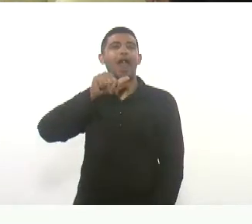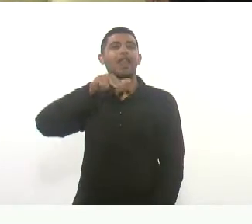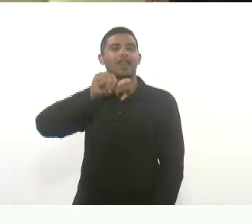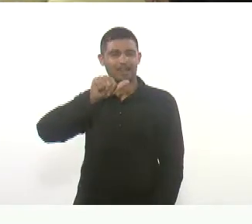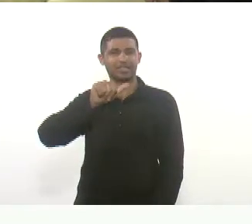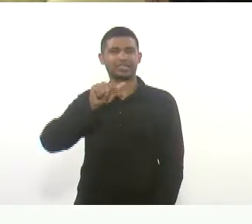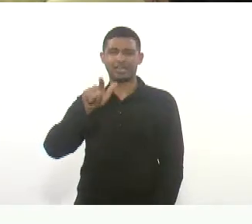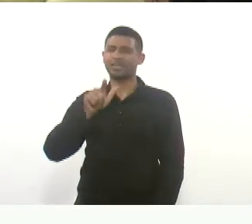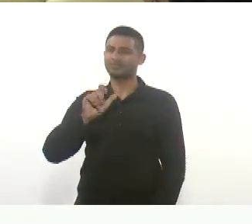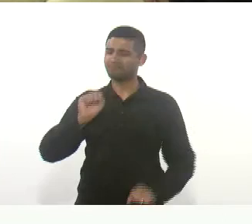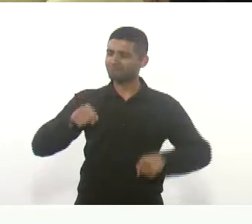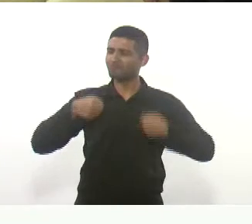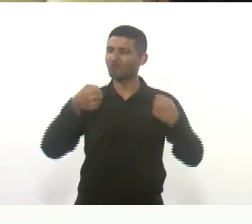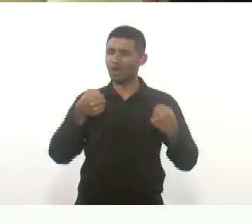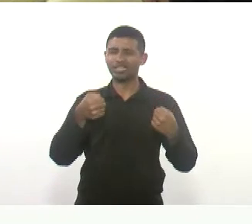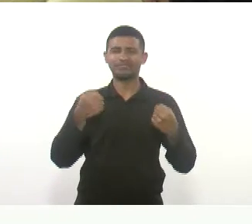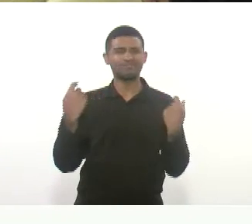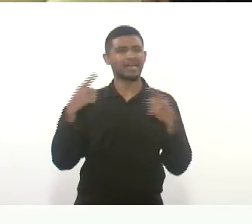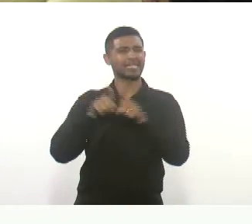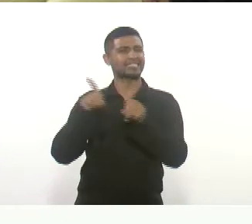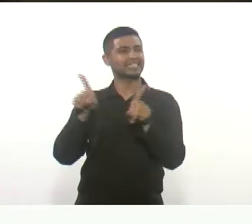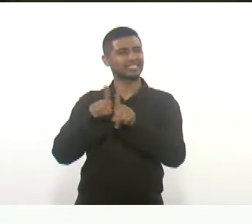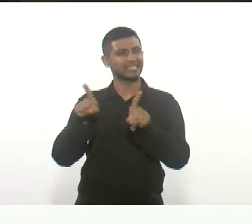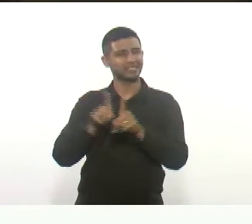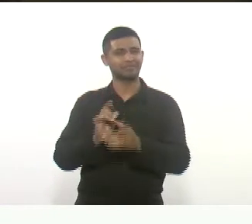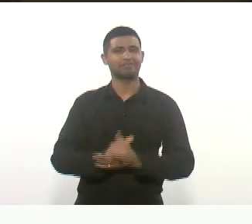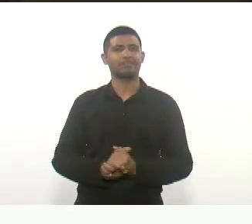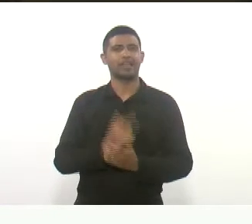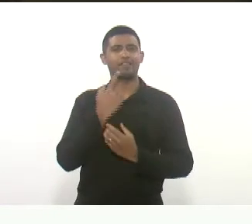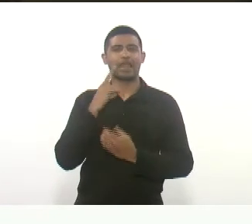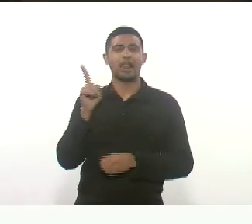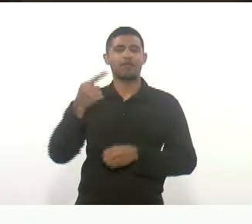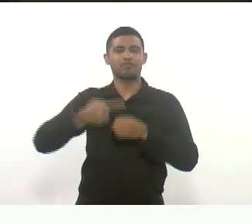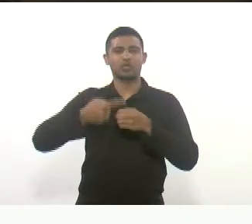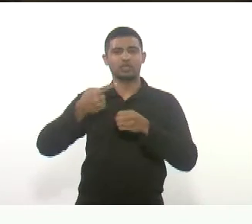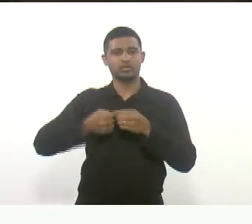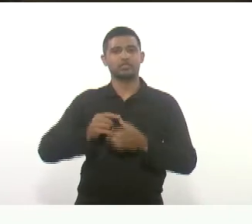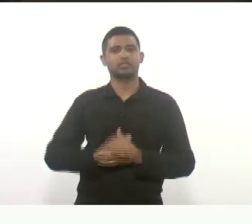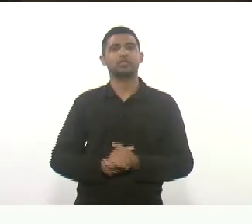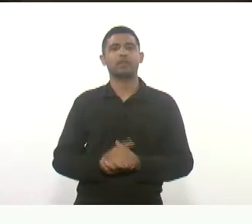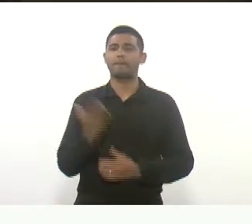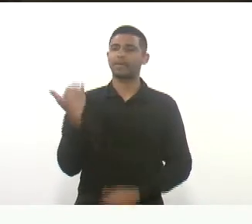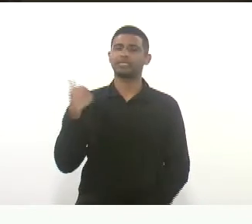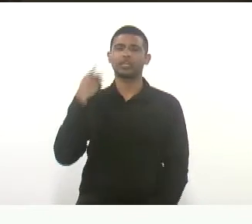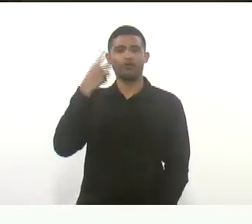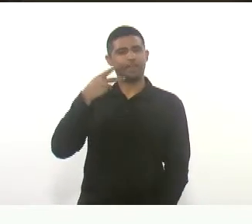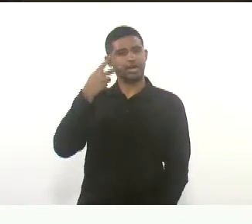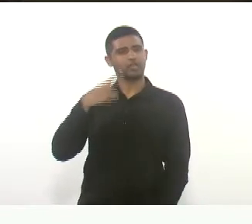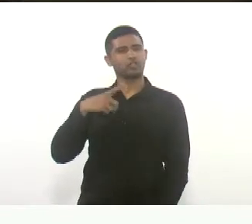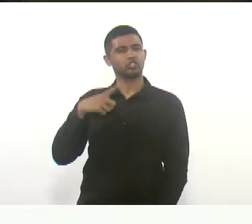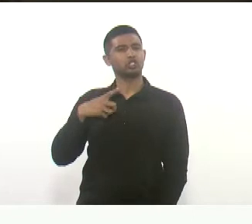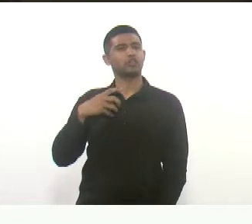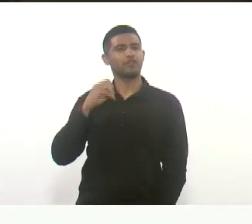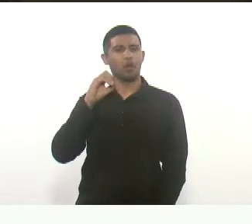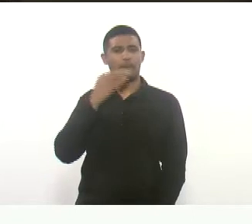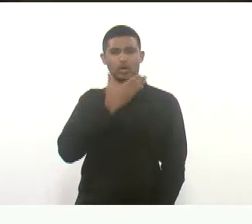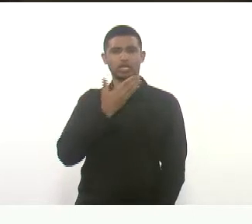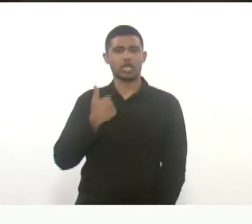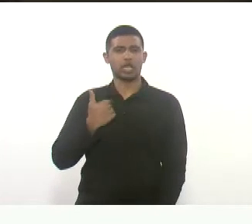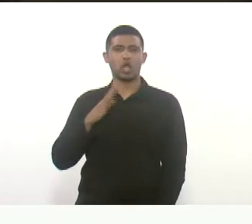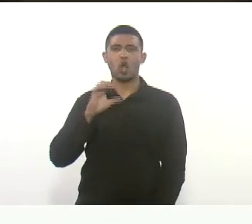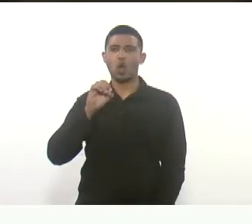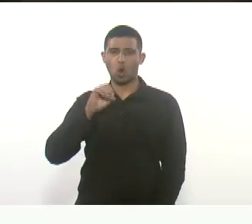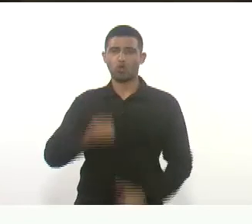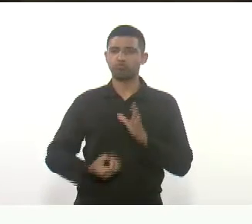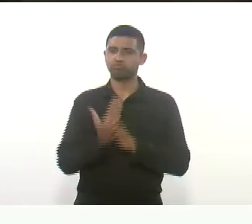a guerreira, parceira também. E, na verdade, assim, no município, quando a gente foi vereador, tive a oportunidade de ser coautor